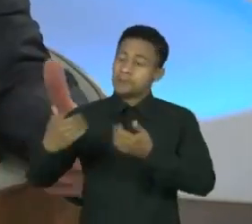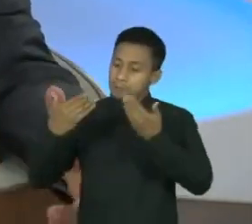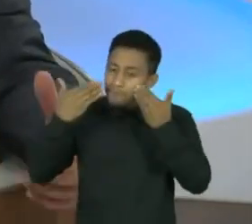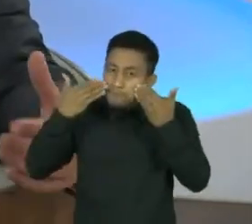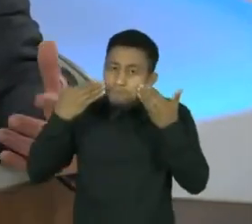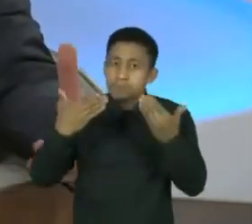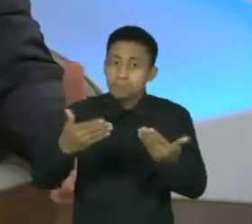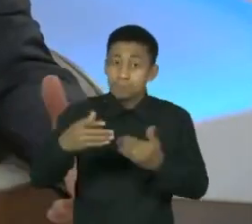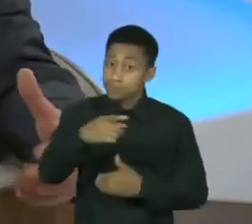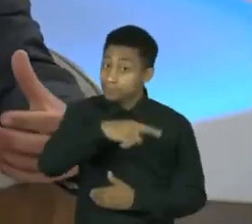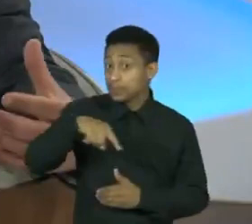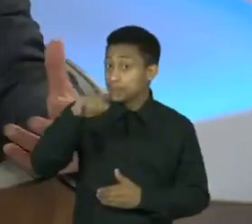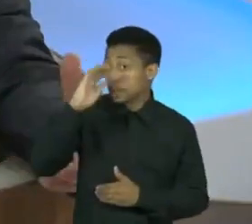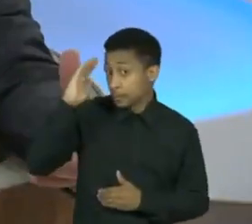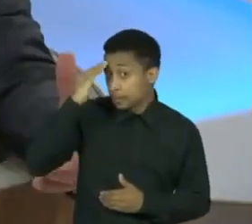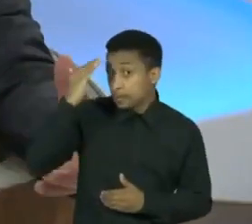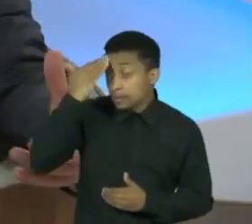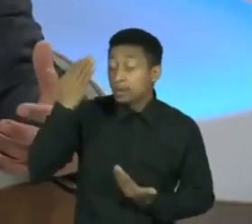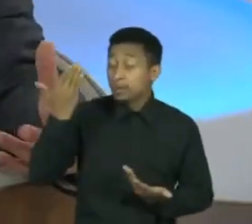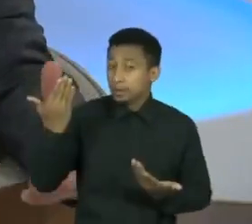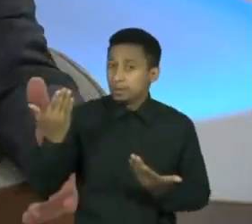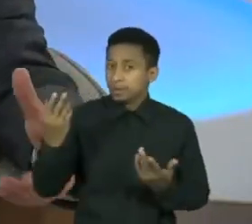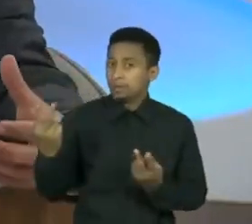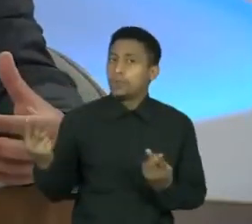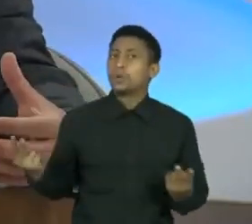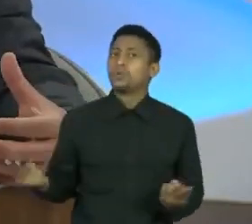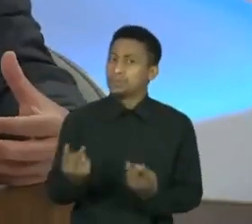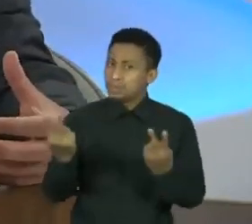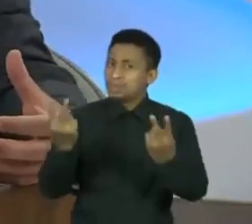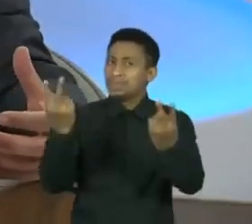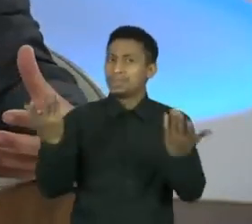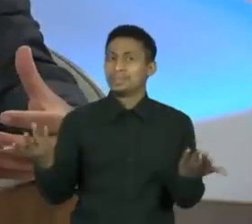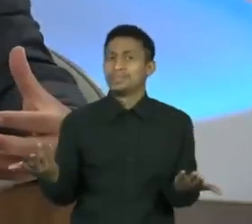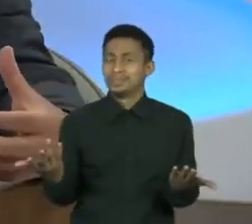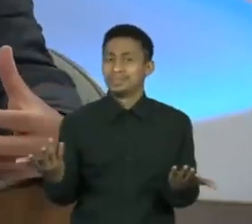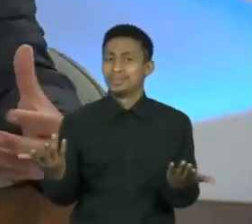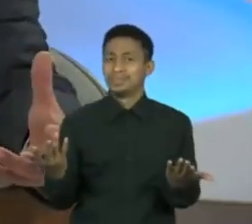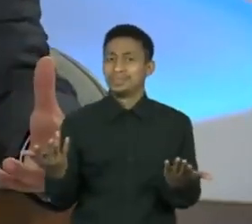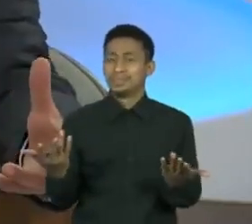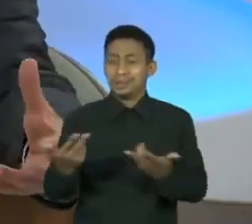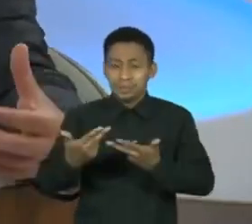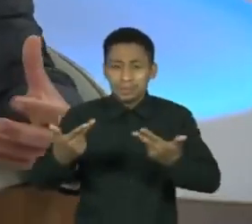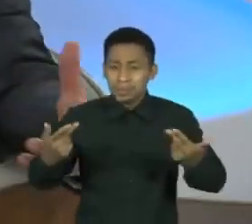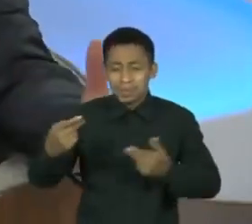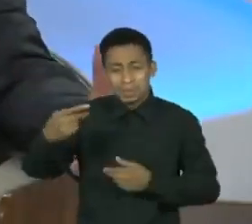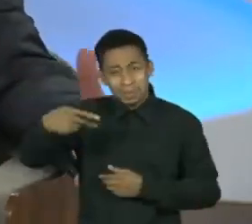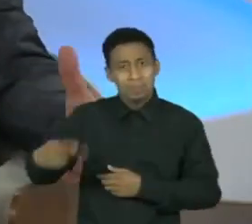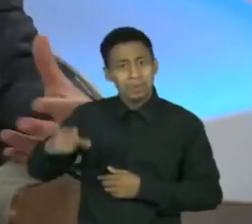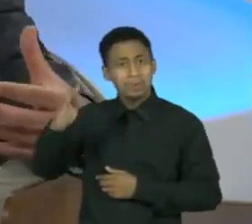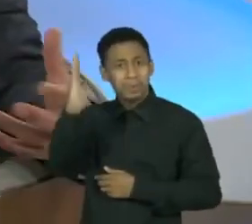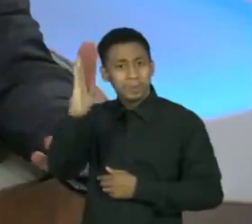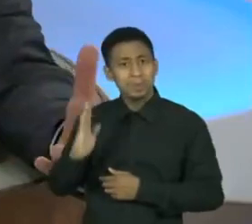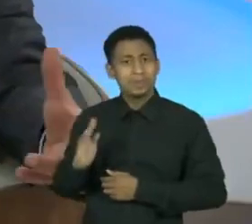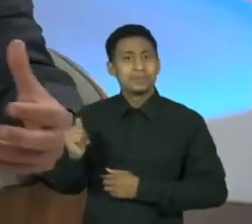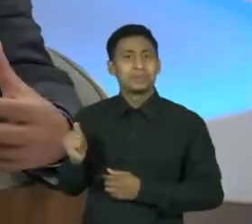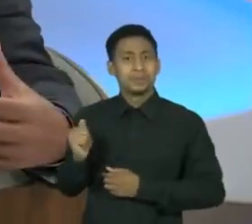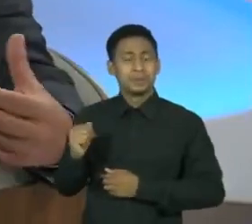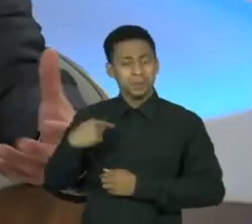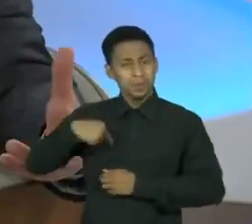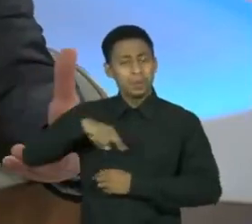é entender se valorizasse cada vez mais o que é nosso né e o que podemos enquanto sociedade